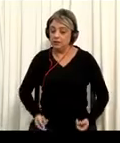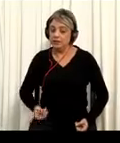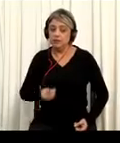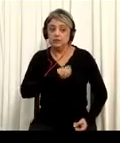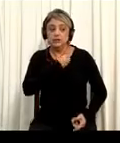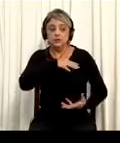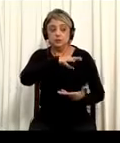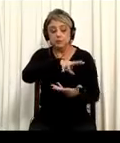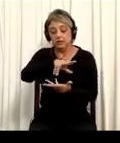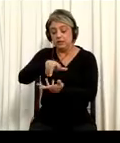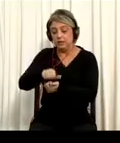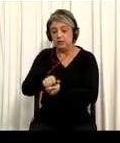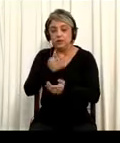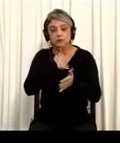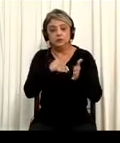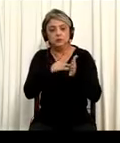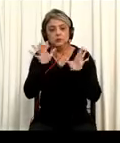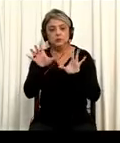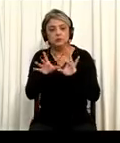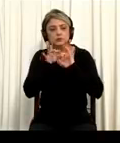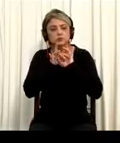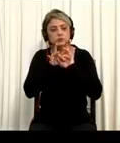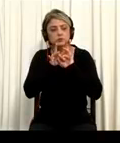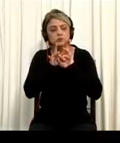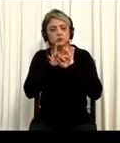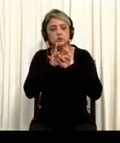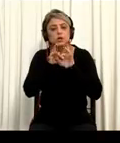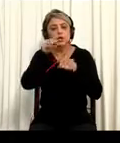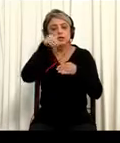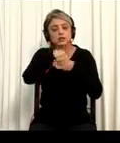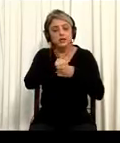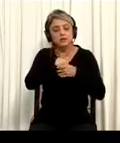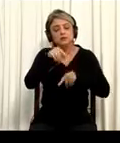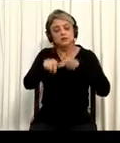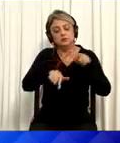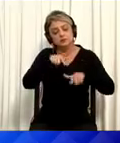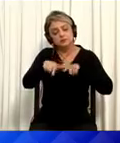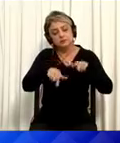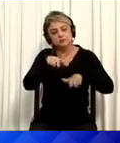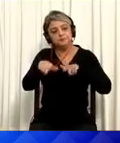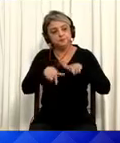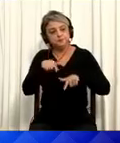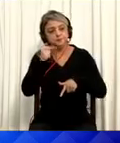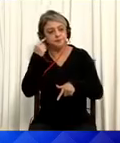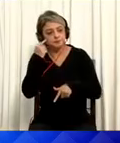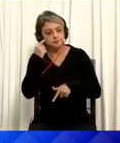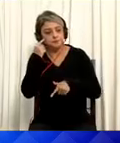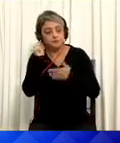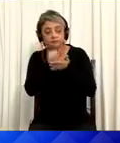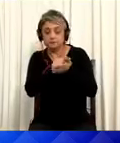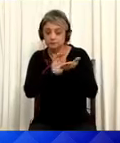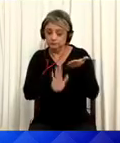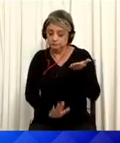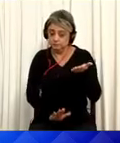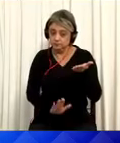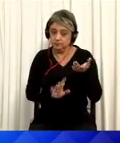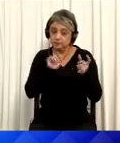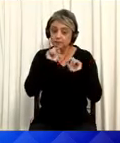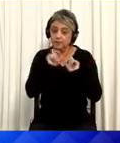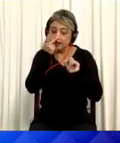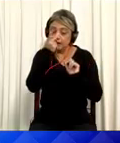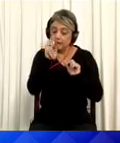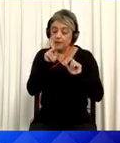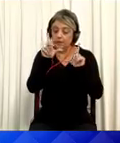do planeta. Então, tudo isso está casado dentro do nosso trabalho. A gente tem pensado as ações dessa forma